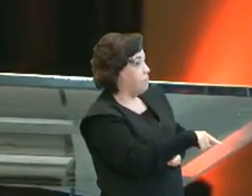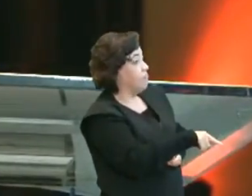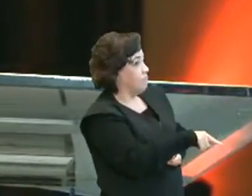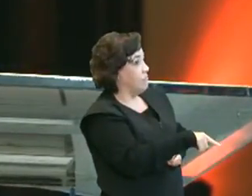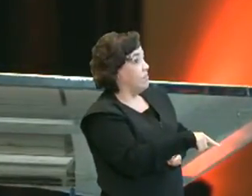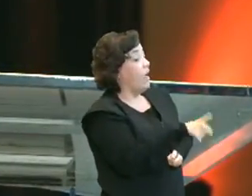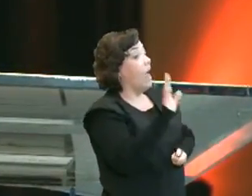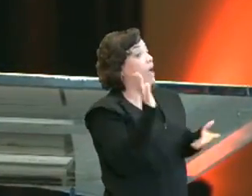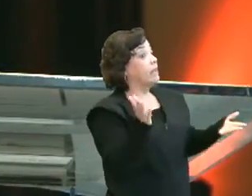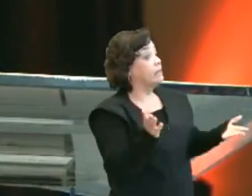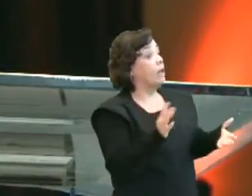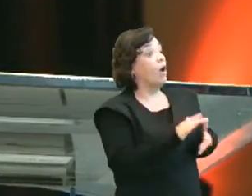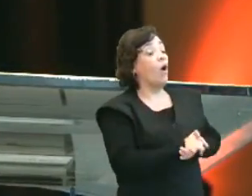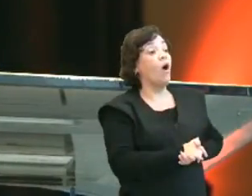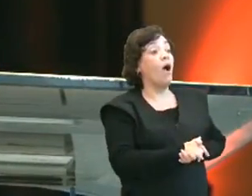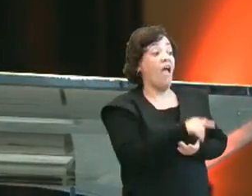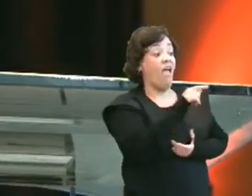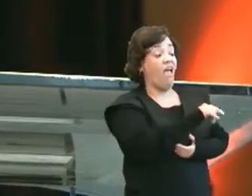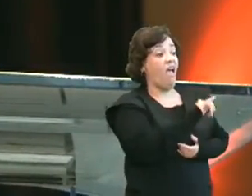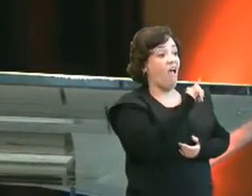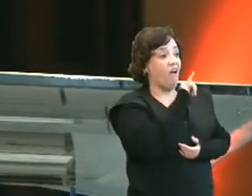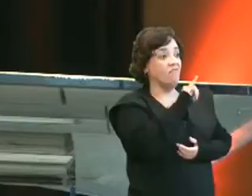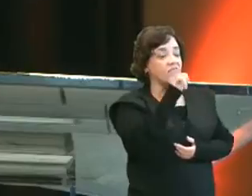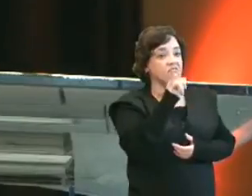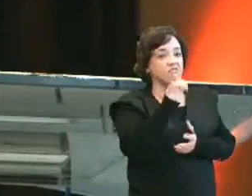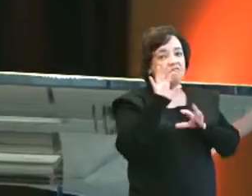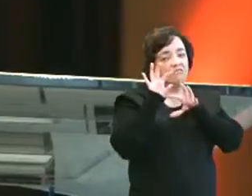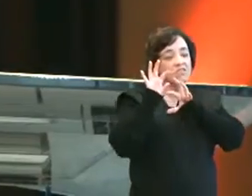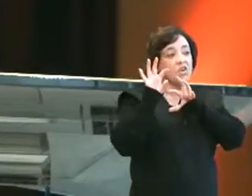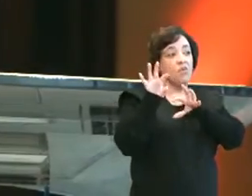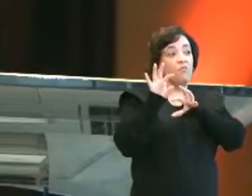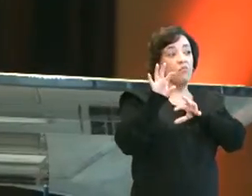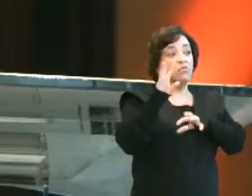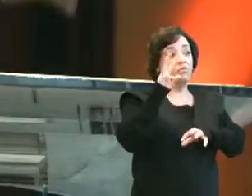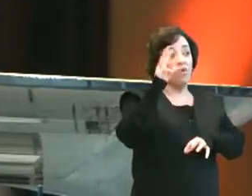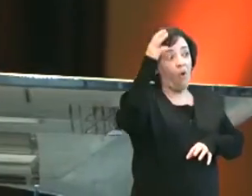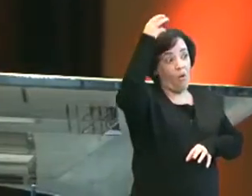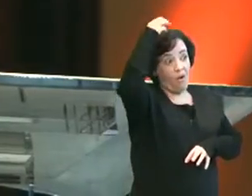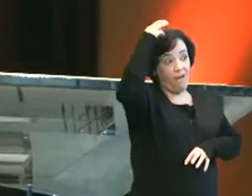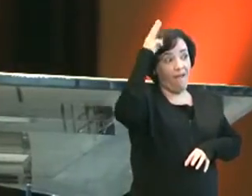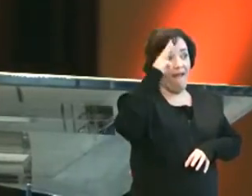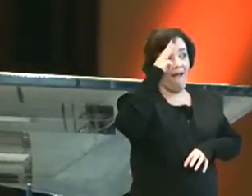O profeta é sentenciado da morte. Que absurdo!